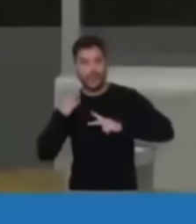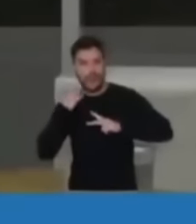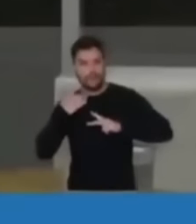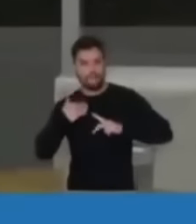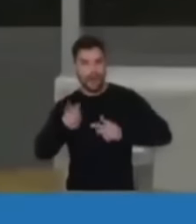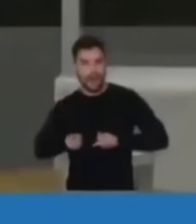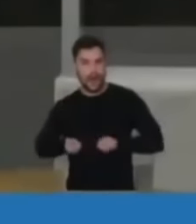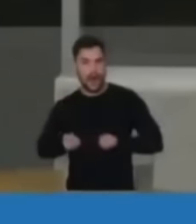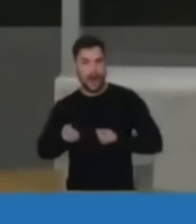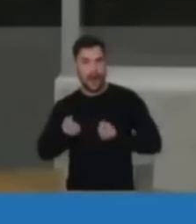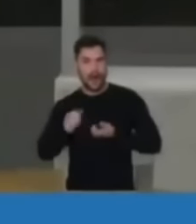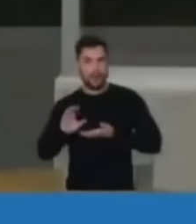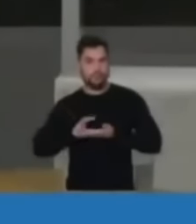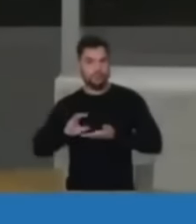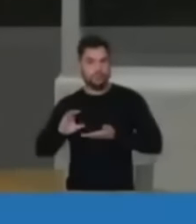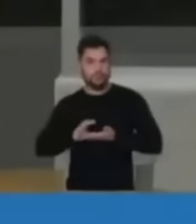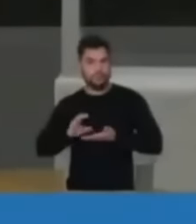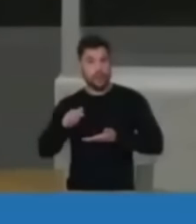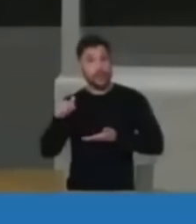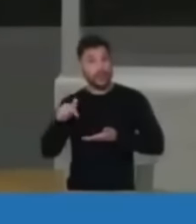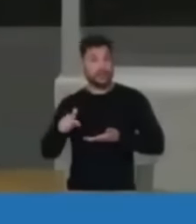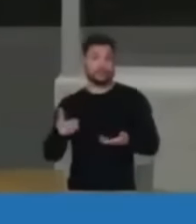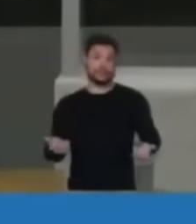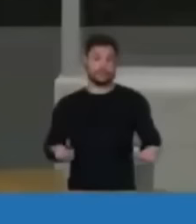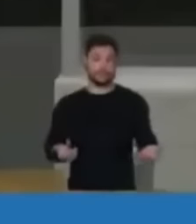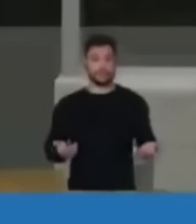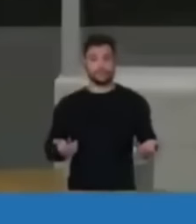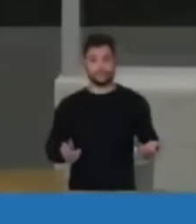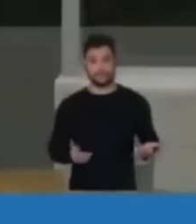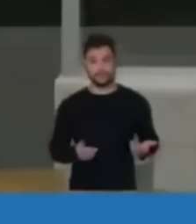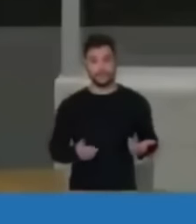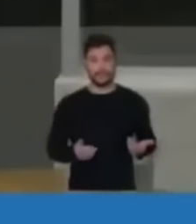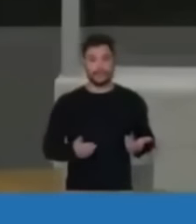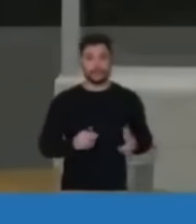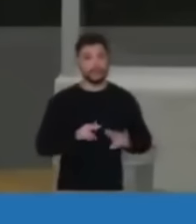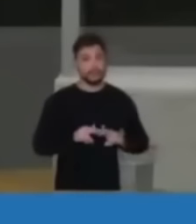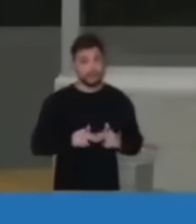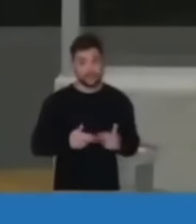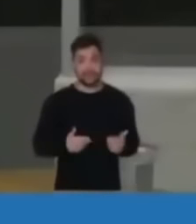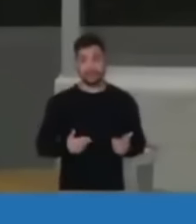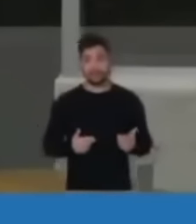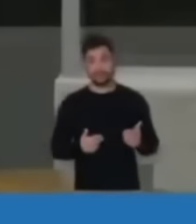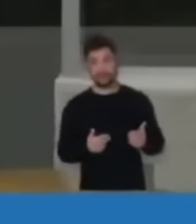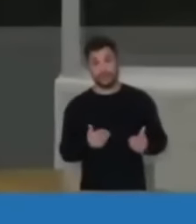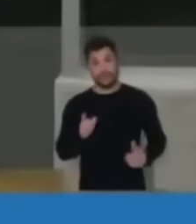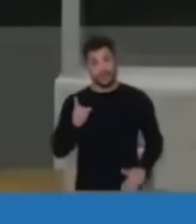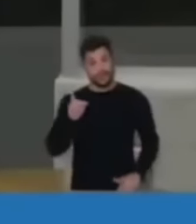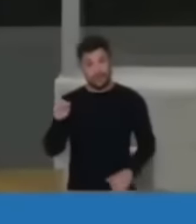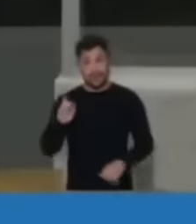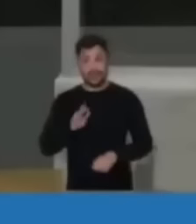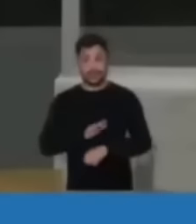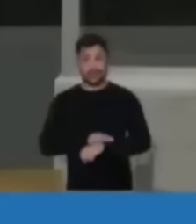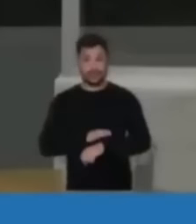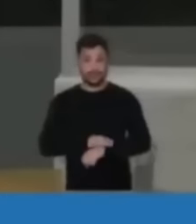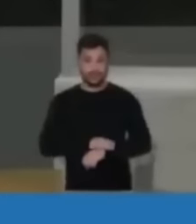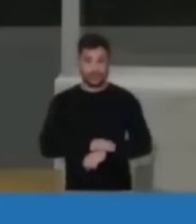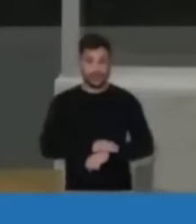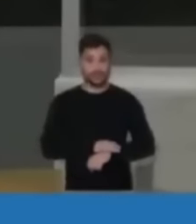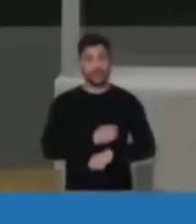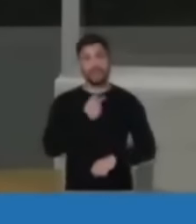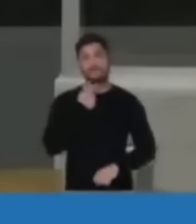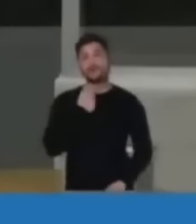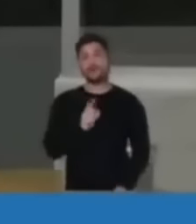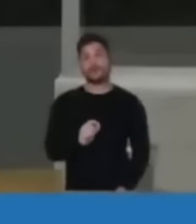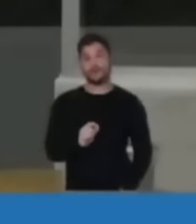É disso que se trata. Então, deputado Pompeu, naquele momento e hoje, eu digo o seguinte, o que